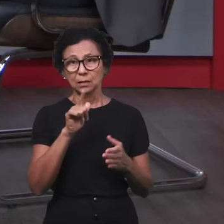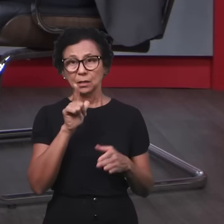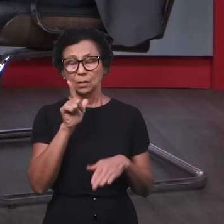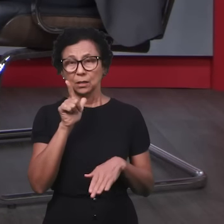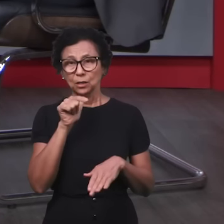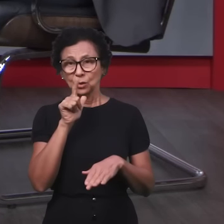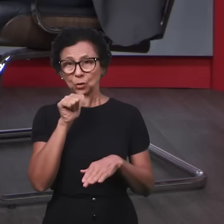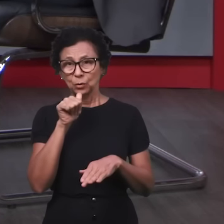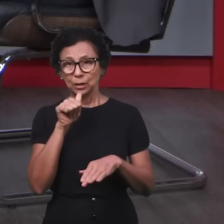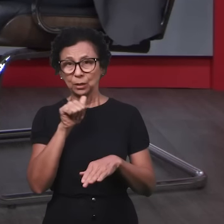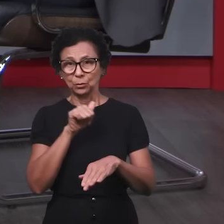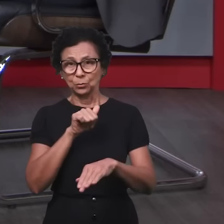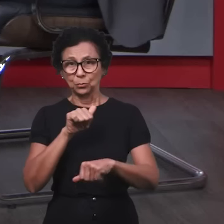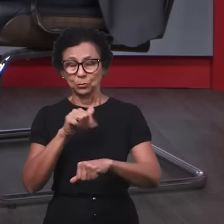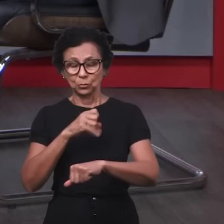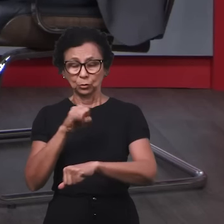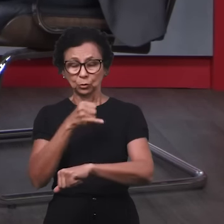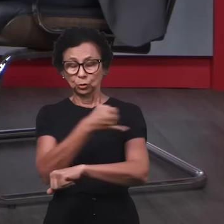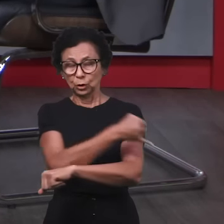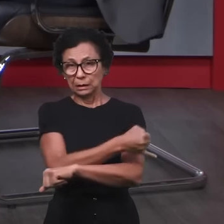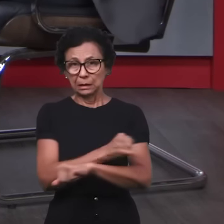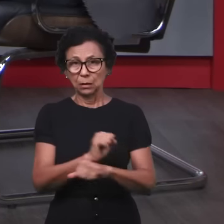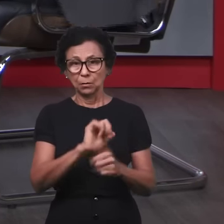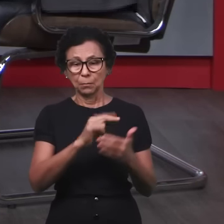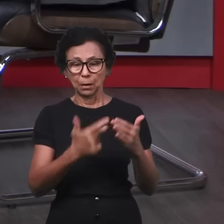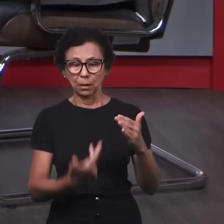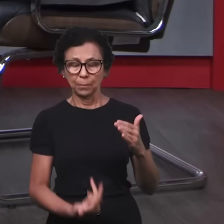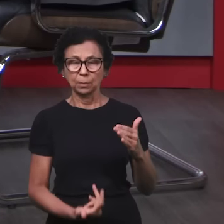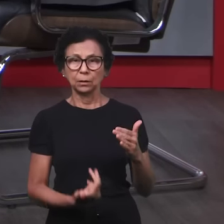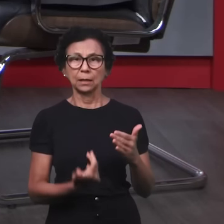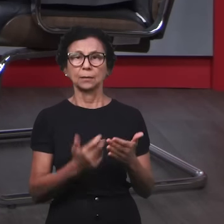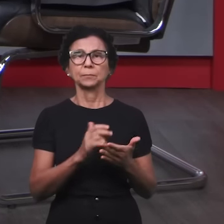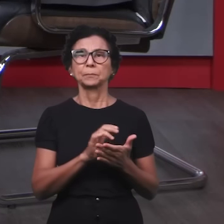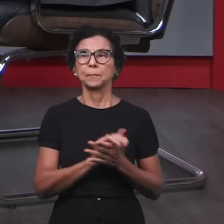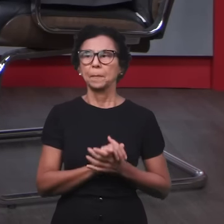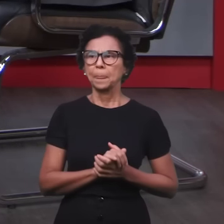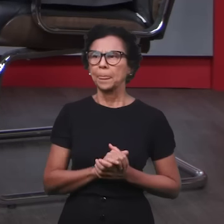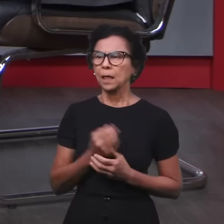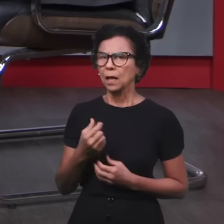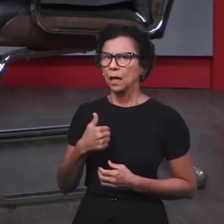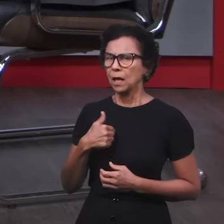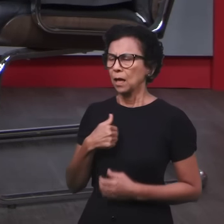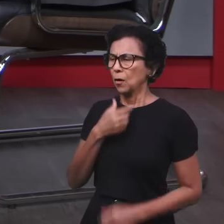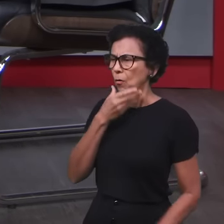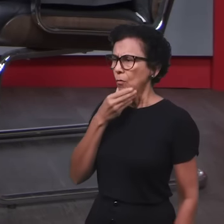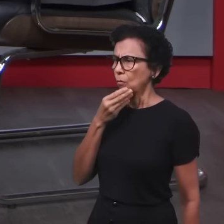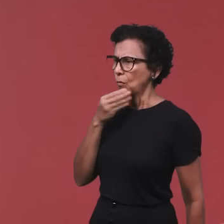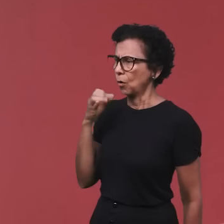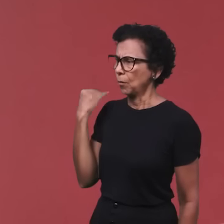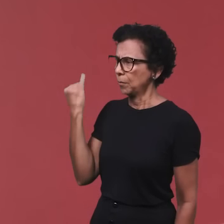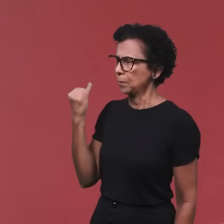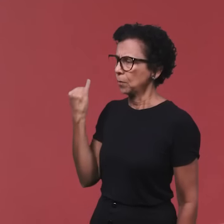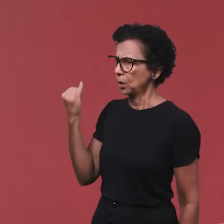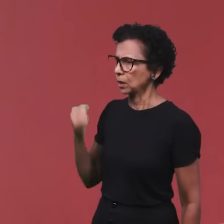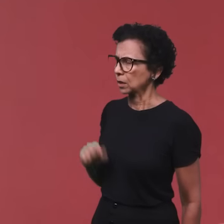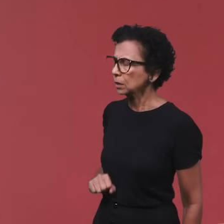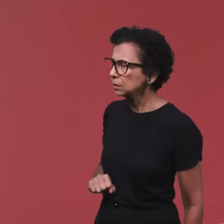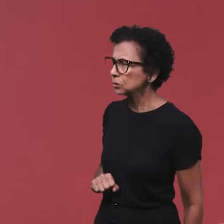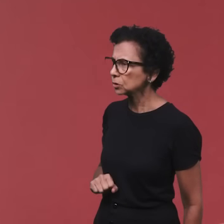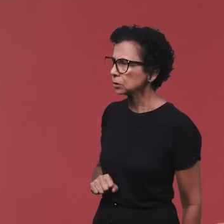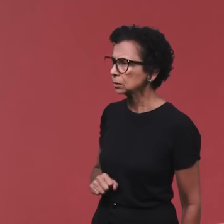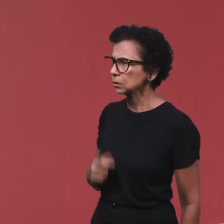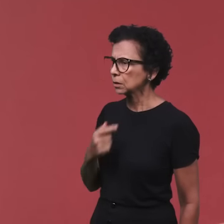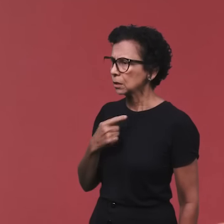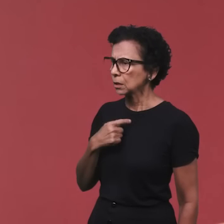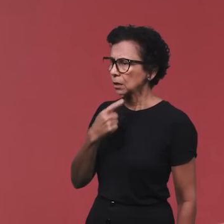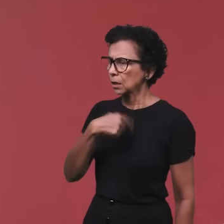primeiro, eu sou ministro da guerra, eu sou um homem importante. Rios, nós temos o Abana e Farpá, que é muito melhor que todas as